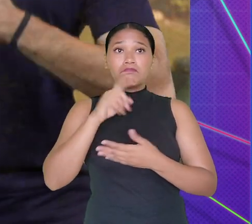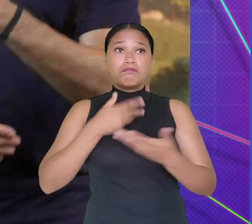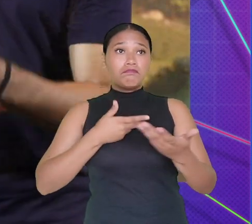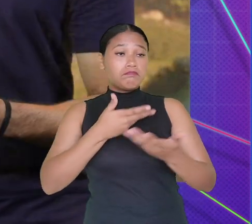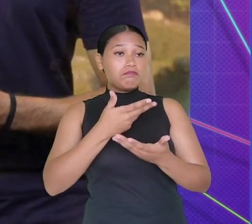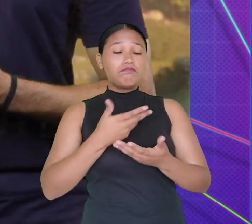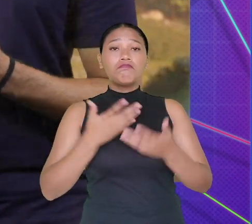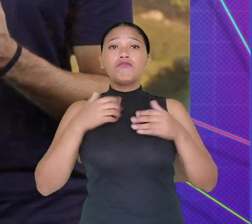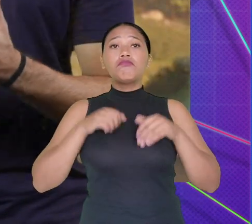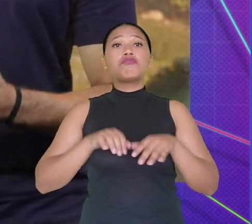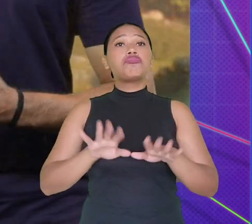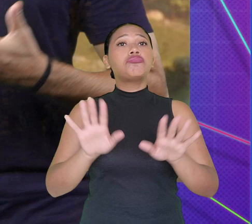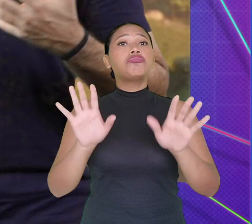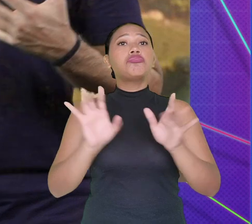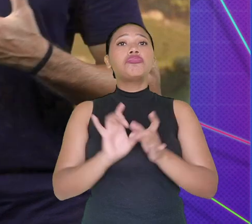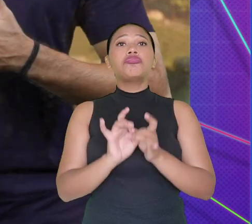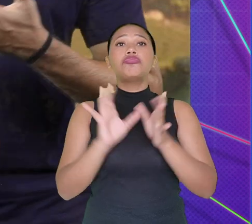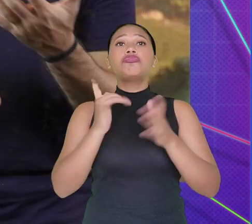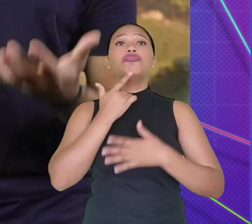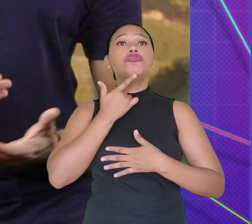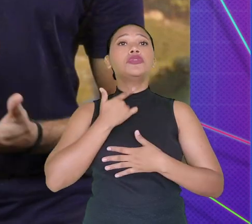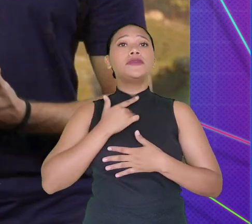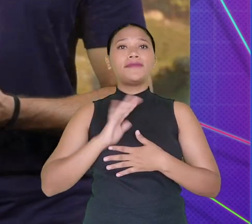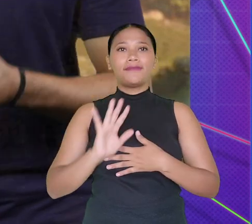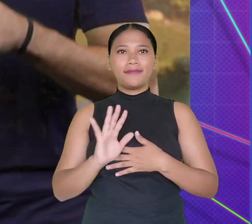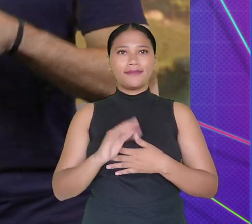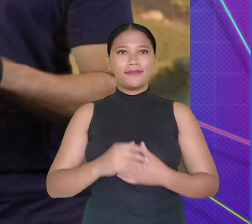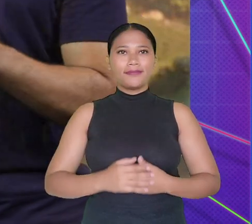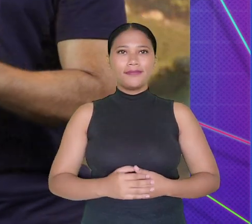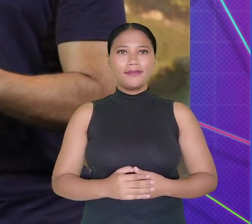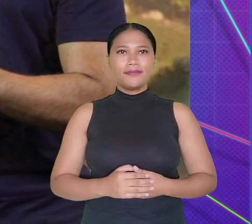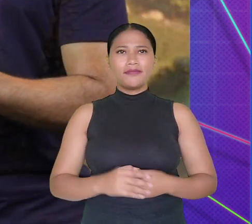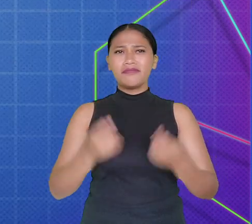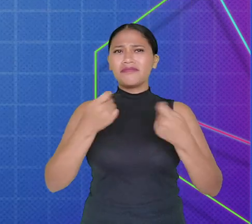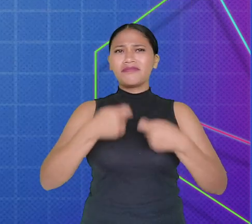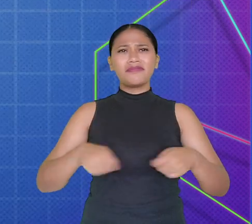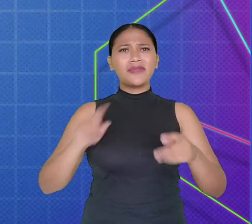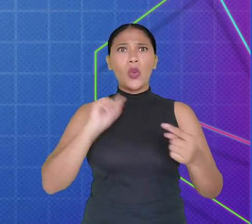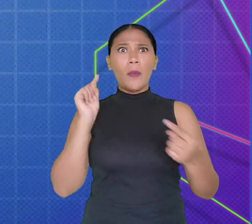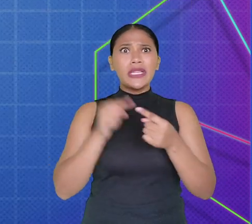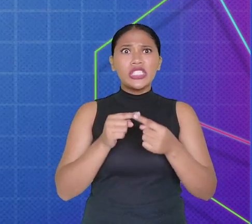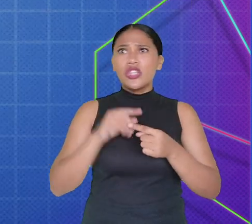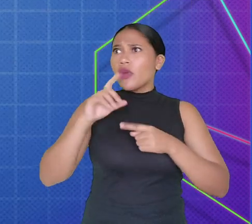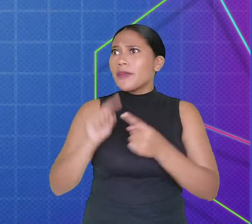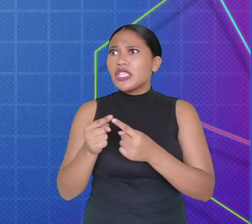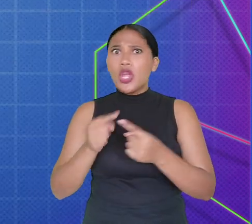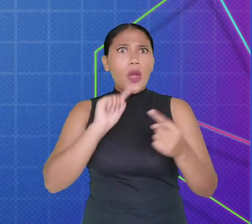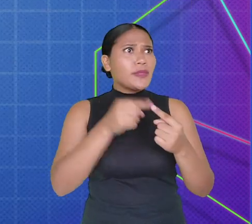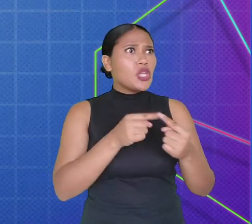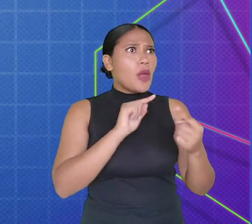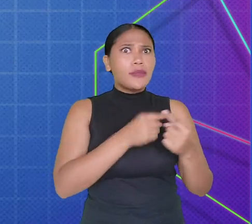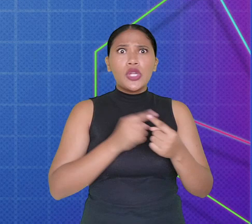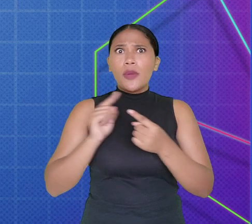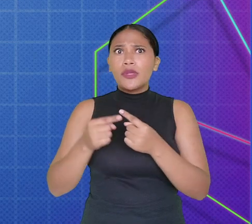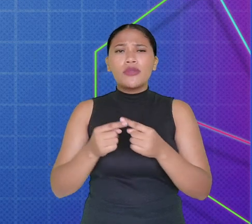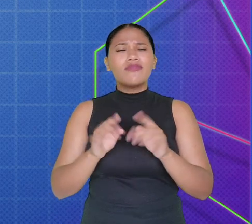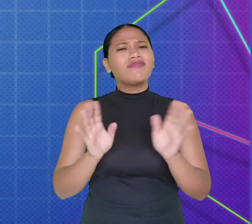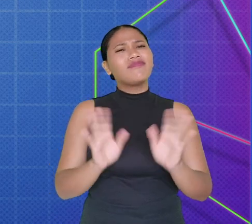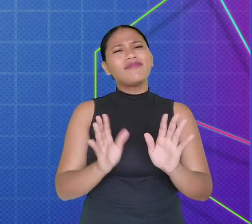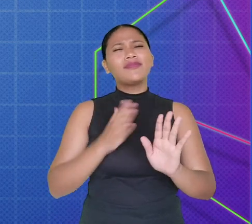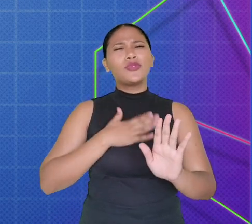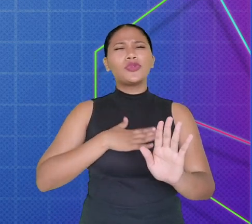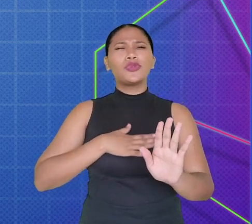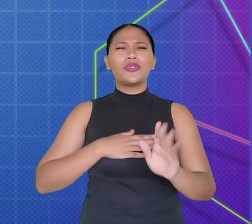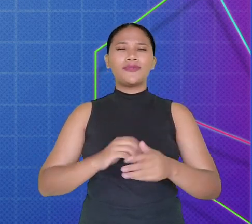referem a interações que acontecem de forma natural e espontânea dentro do mundo do jogo, sem a necessidade de um objetivo específico ou